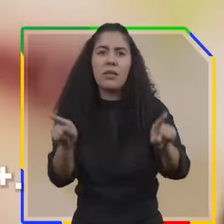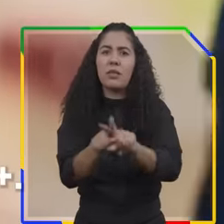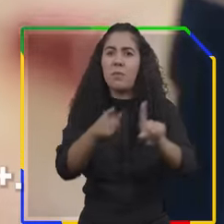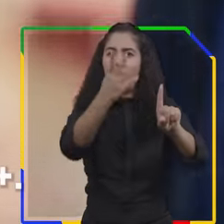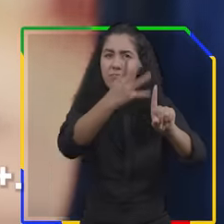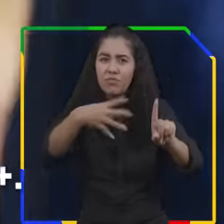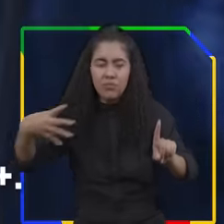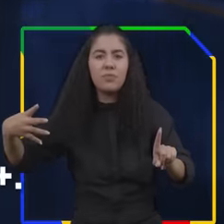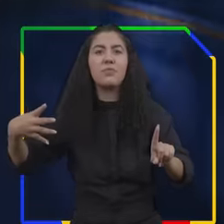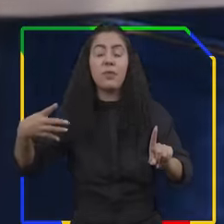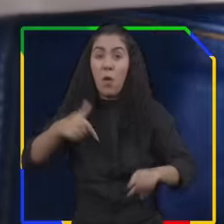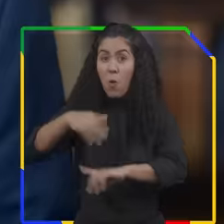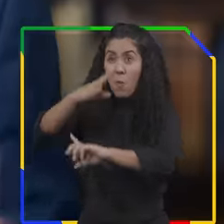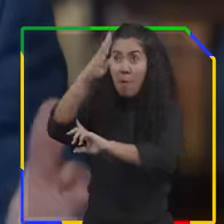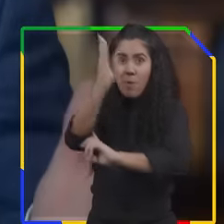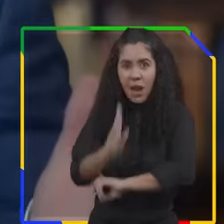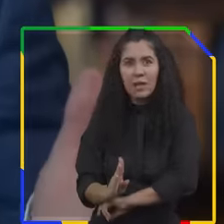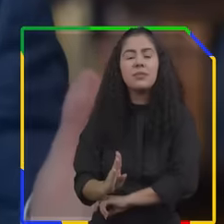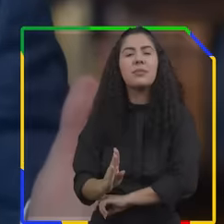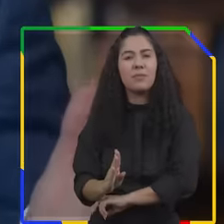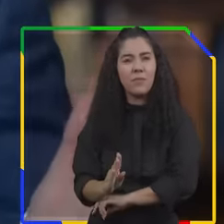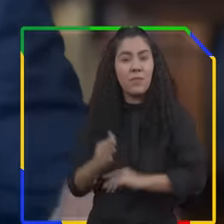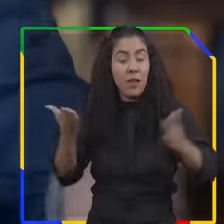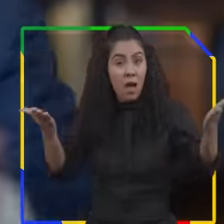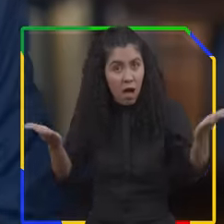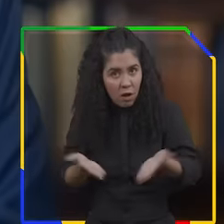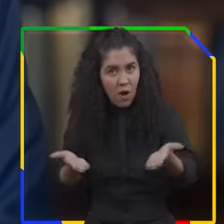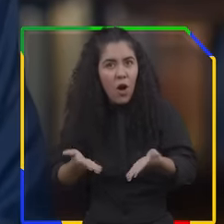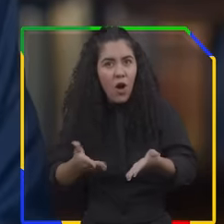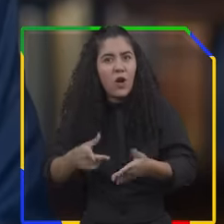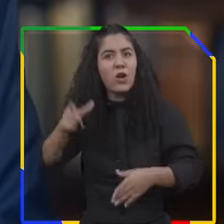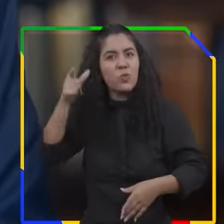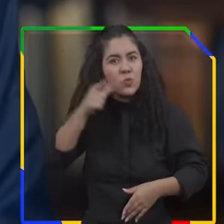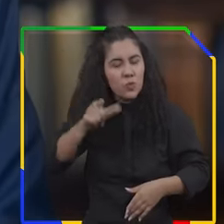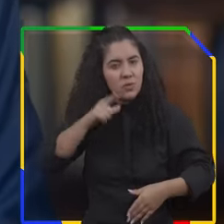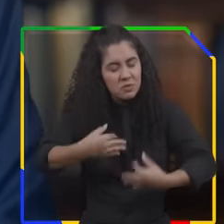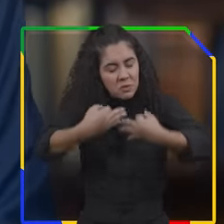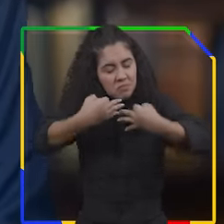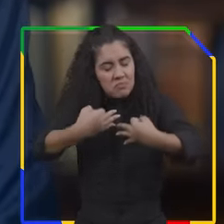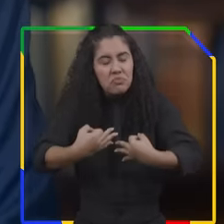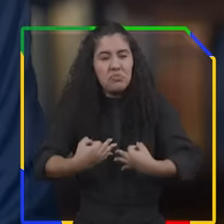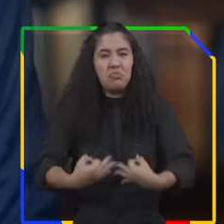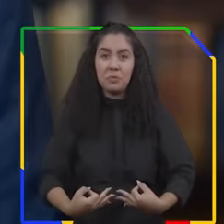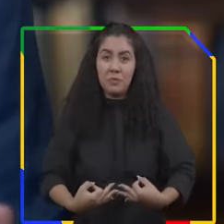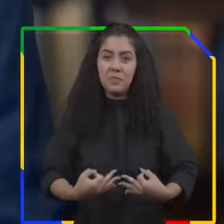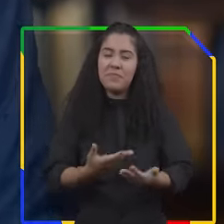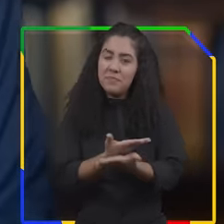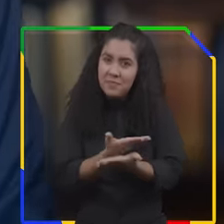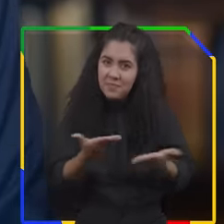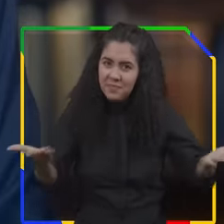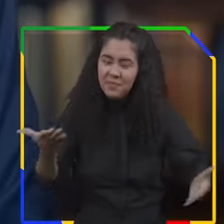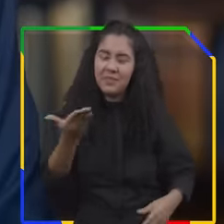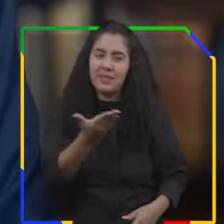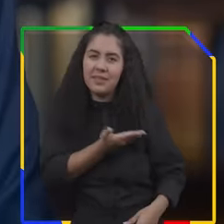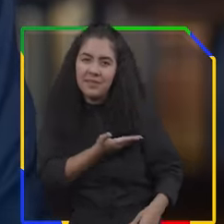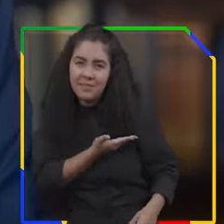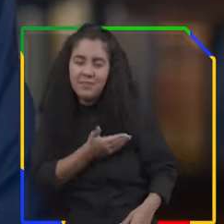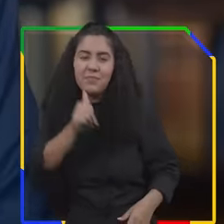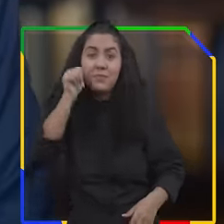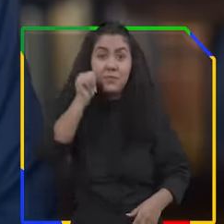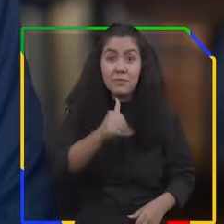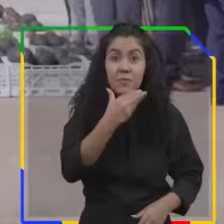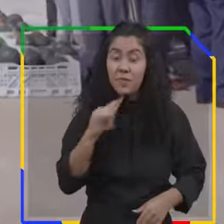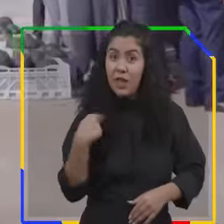e LGBTQIA+. O Brasil se reencontrou com a civilização. Minhas amigas e